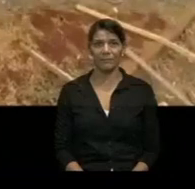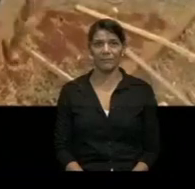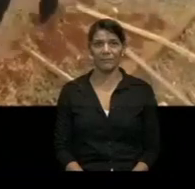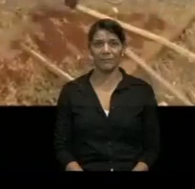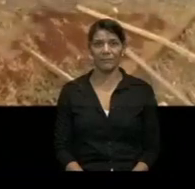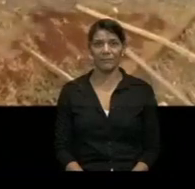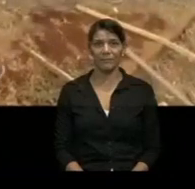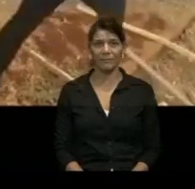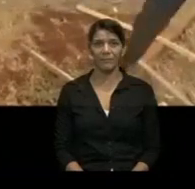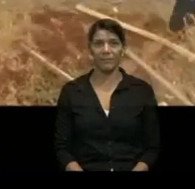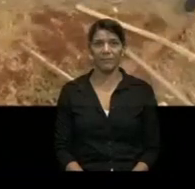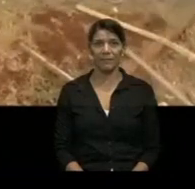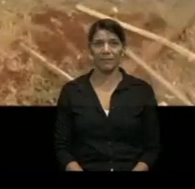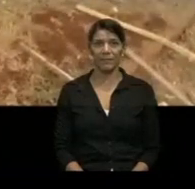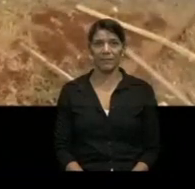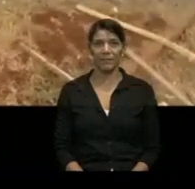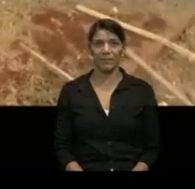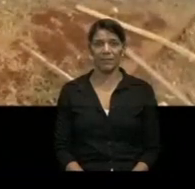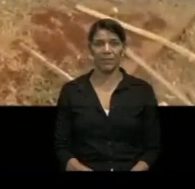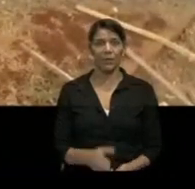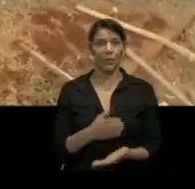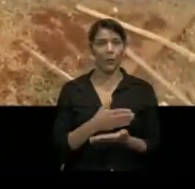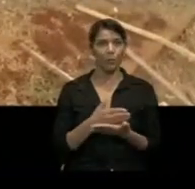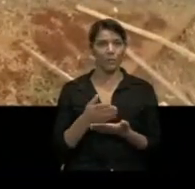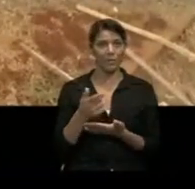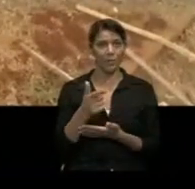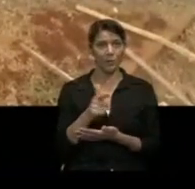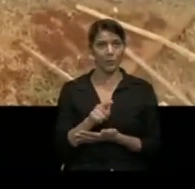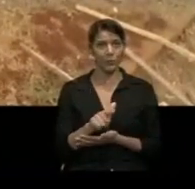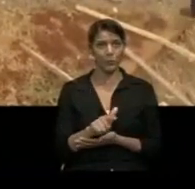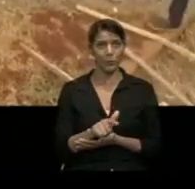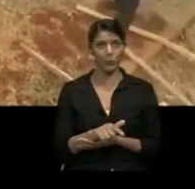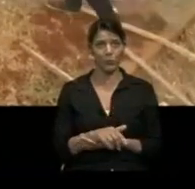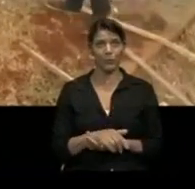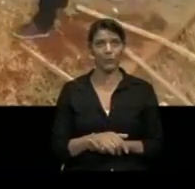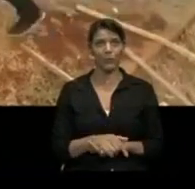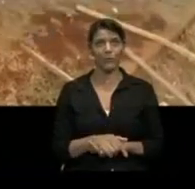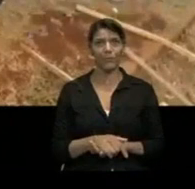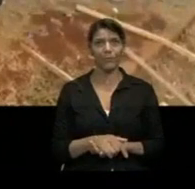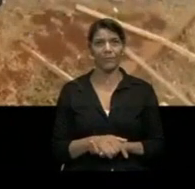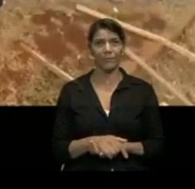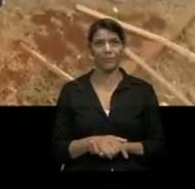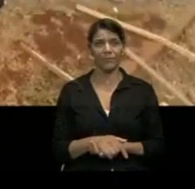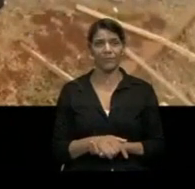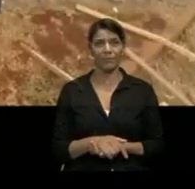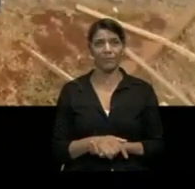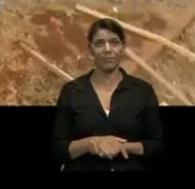Então tem que soltar, né? Começar tudo de novo, naquela parte ali.